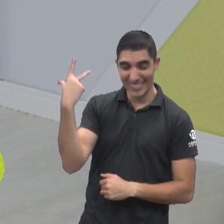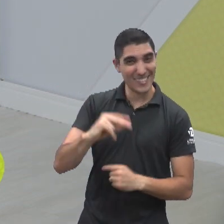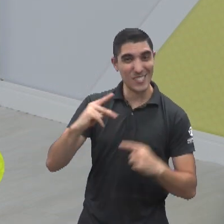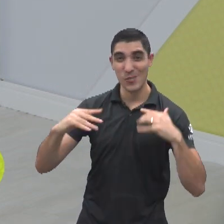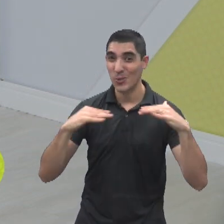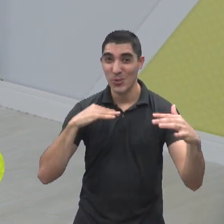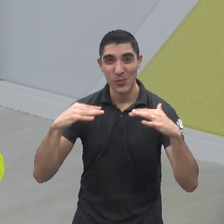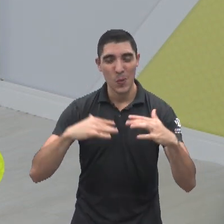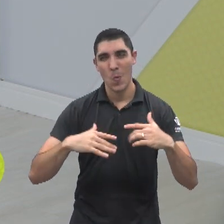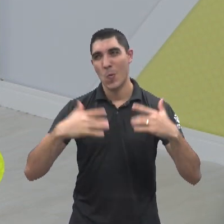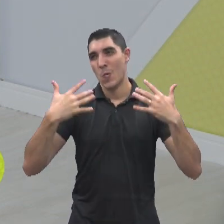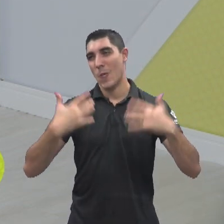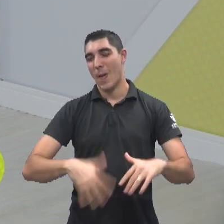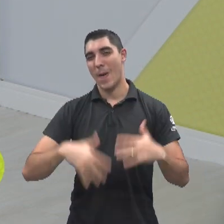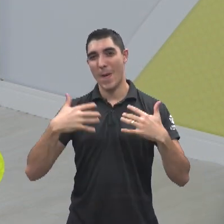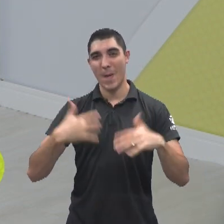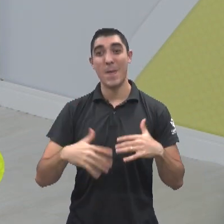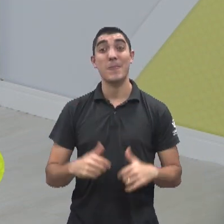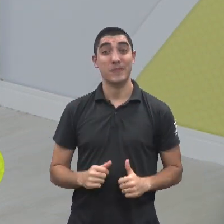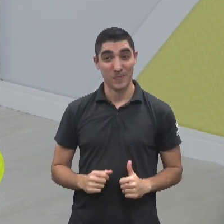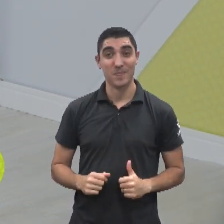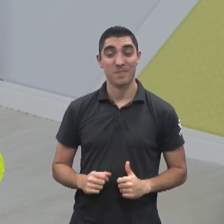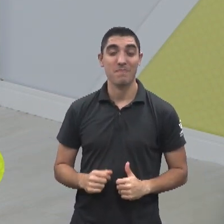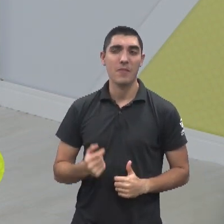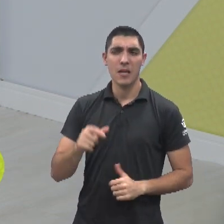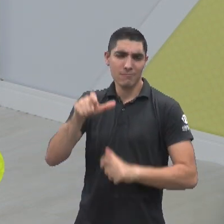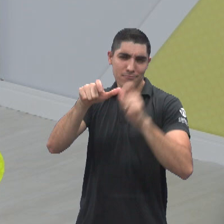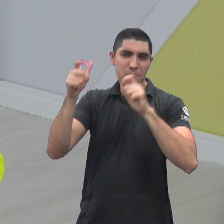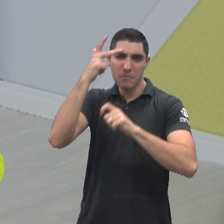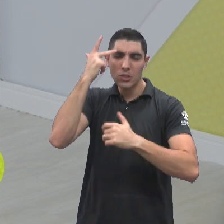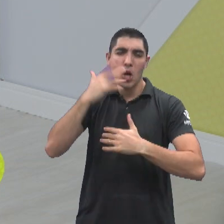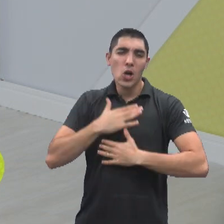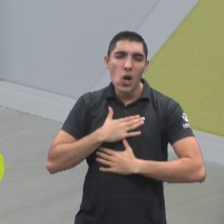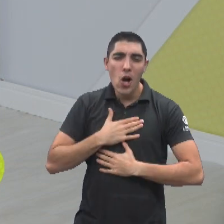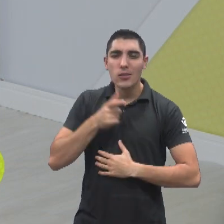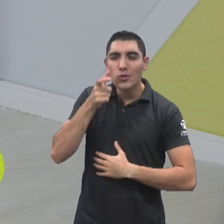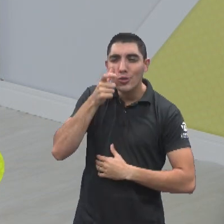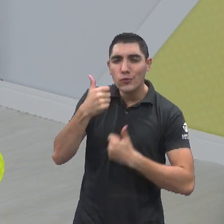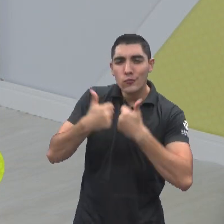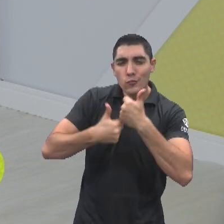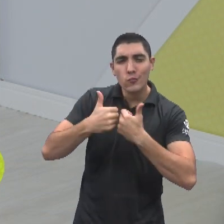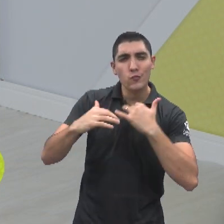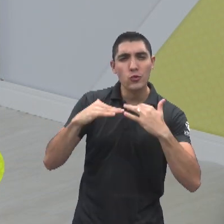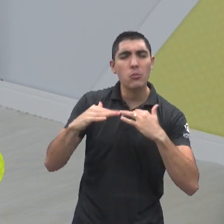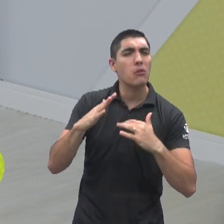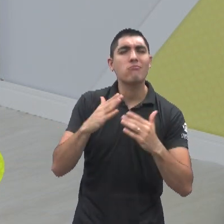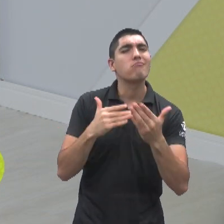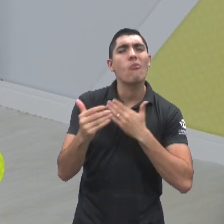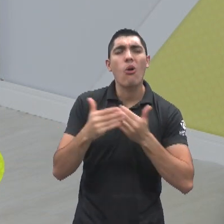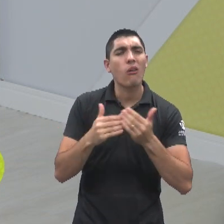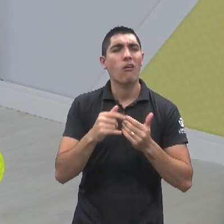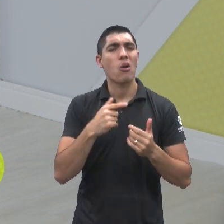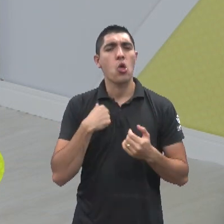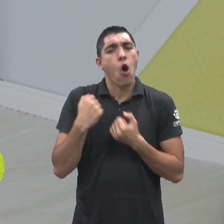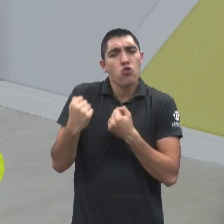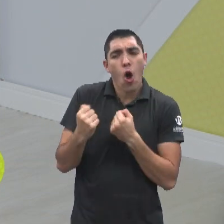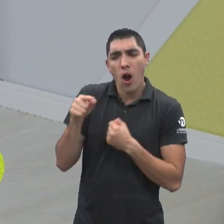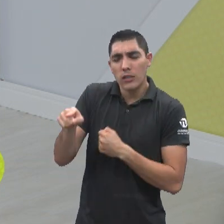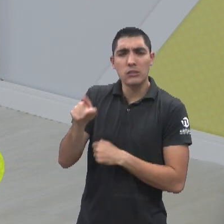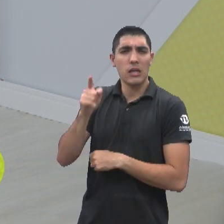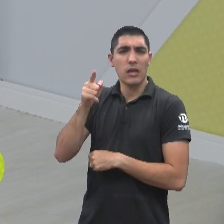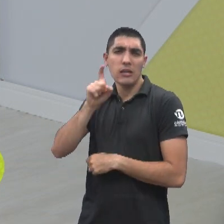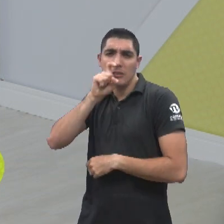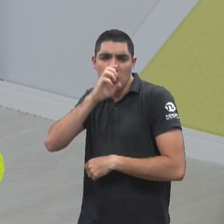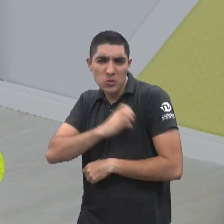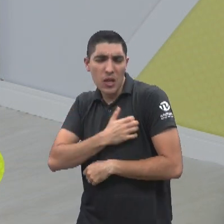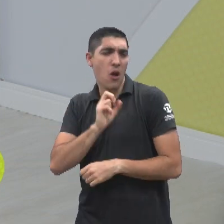lá em Taubaté. Brunão, realmente, assim, quem gosta do futebol, independente do cara que torce para São José e Taubaté, mas o cara que vivencia o